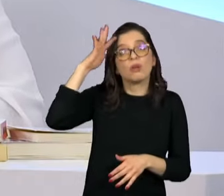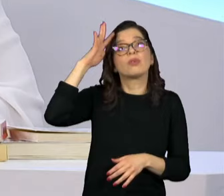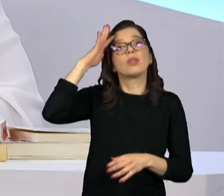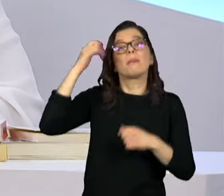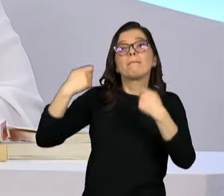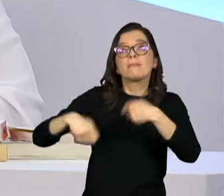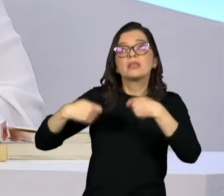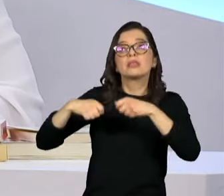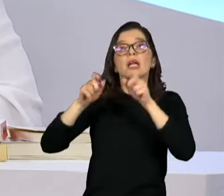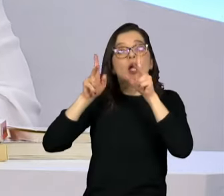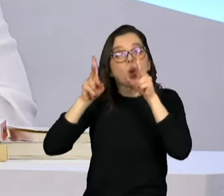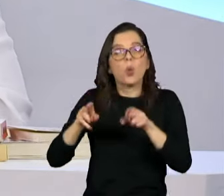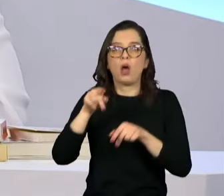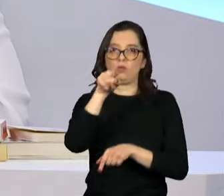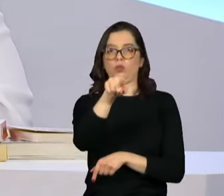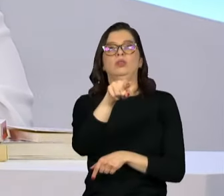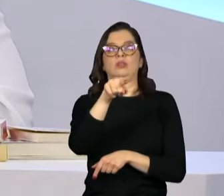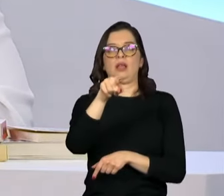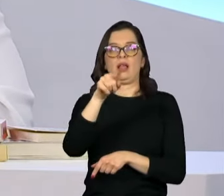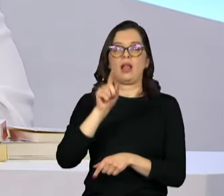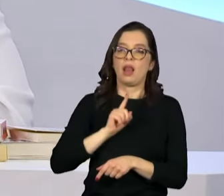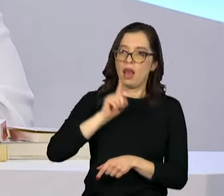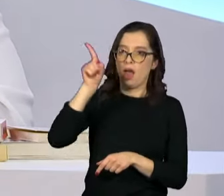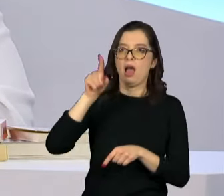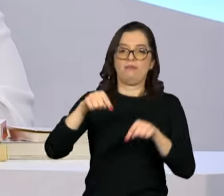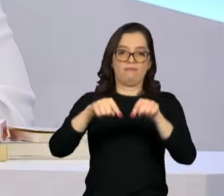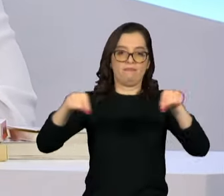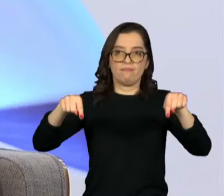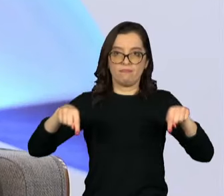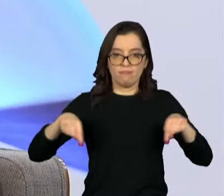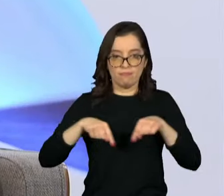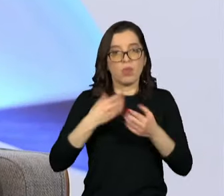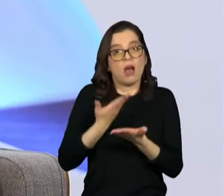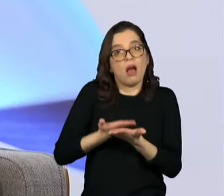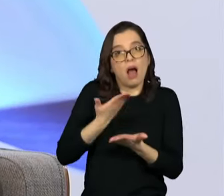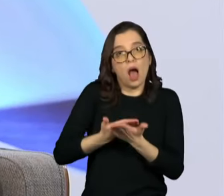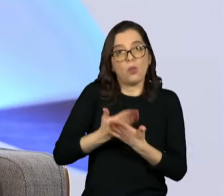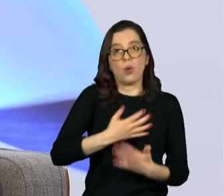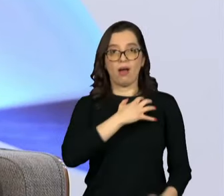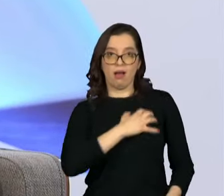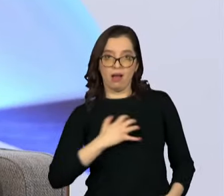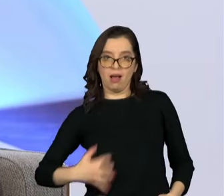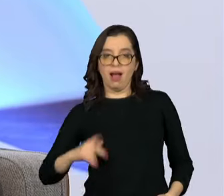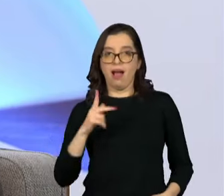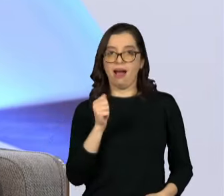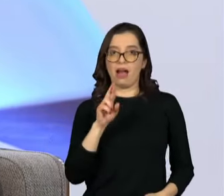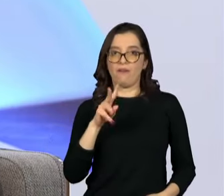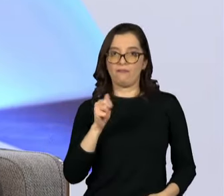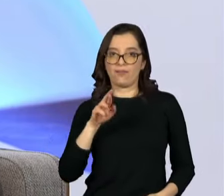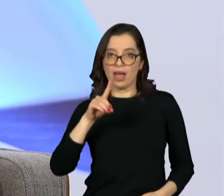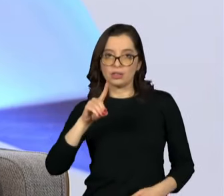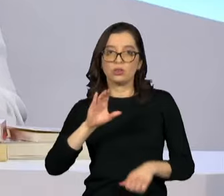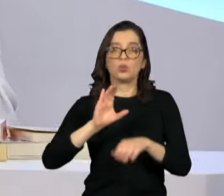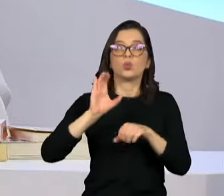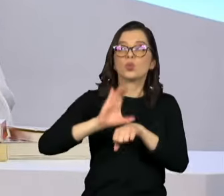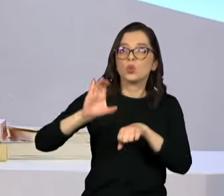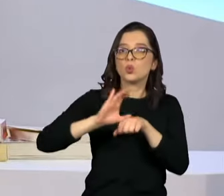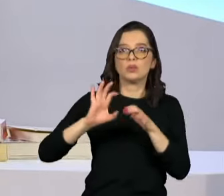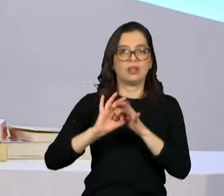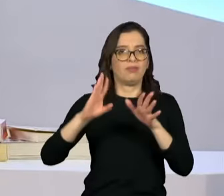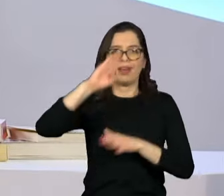sala de aula em Harvard, permitiu que o seu curso fosse disponibilizado para todas as pessoas gratuitamente, publica diversos